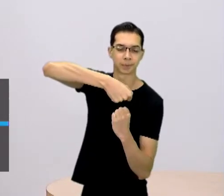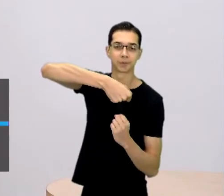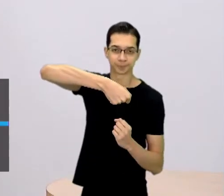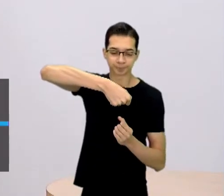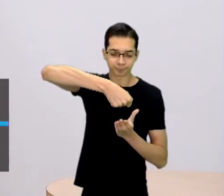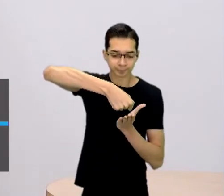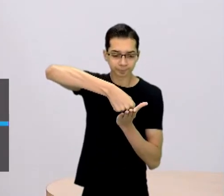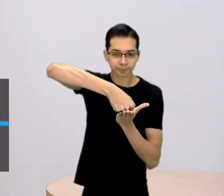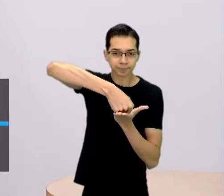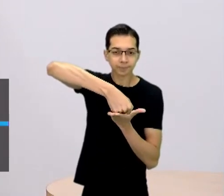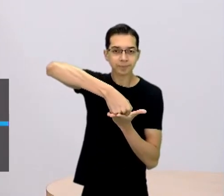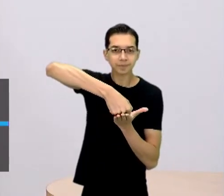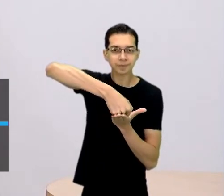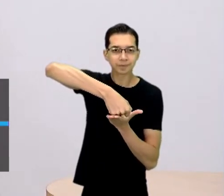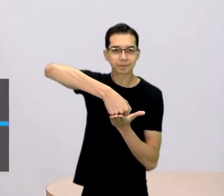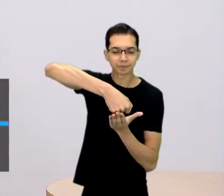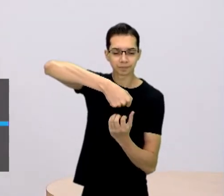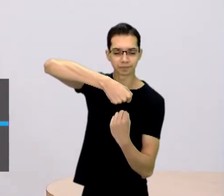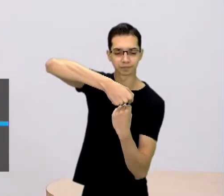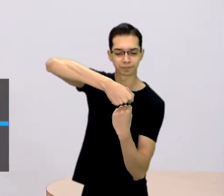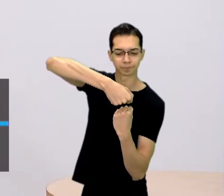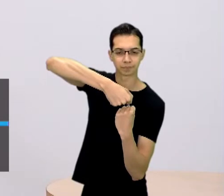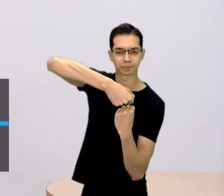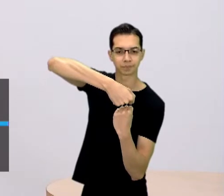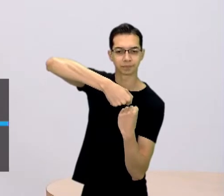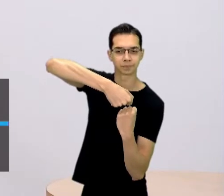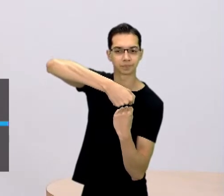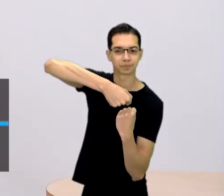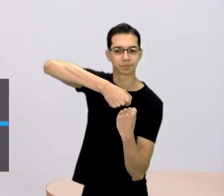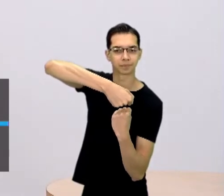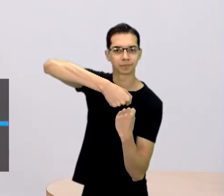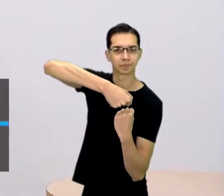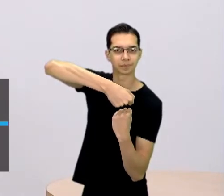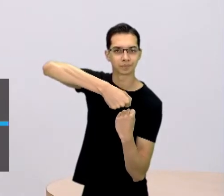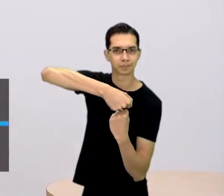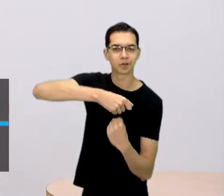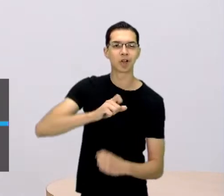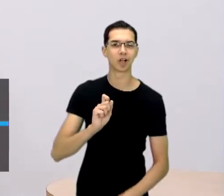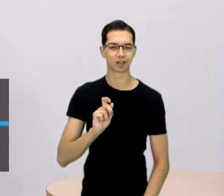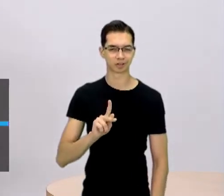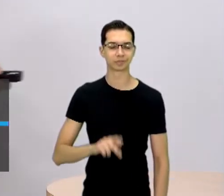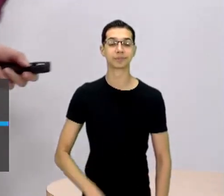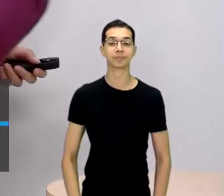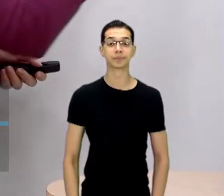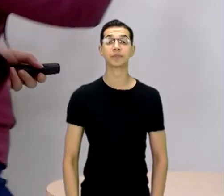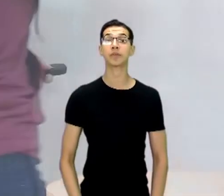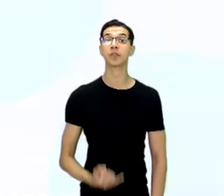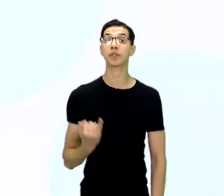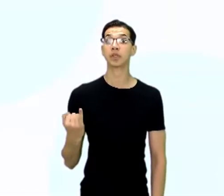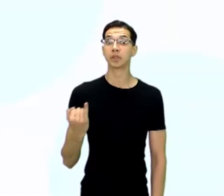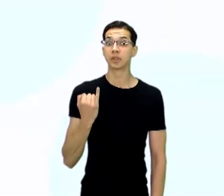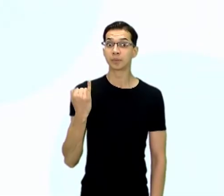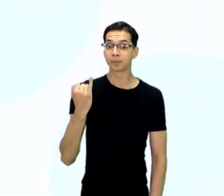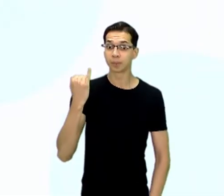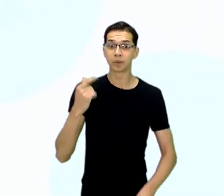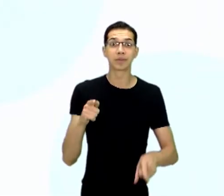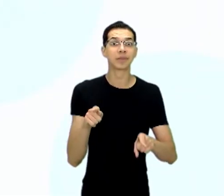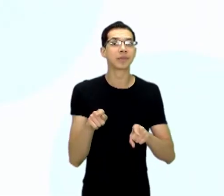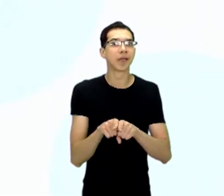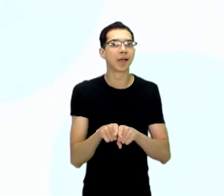arranhando um no outro. Então, por isso, a cartilagem é importante. Uma outra coisa também que a gente tem de importante, olha só,